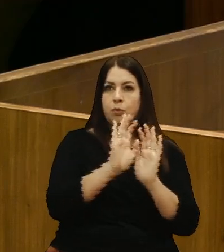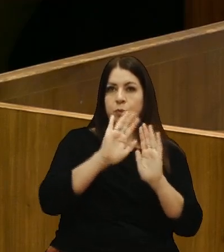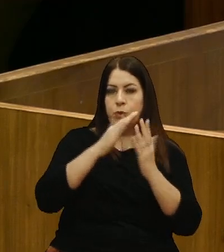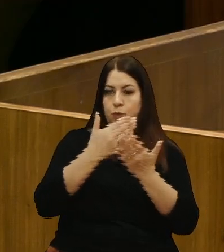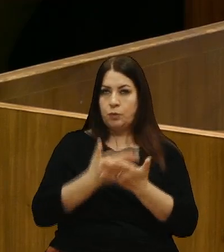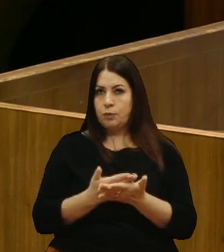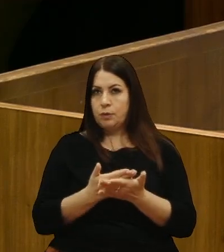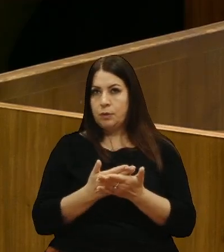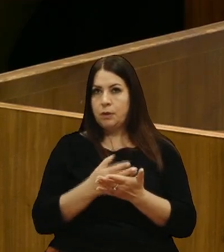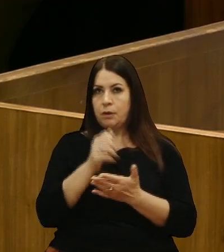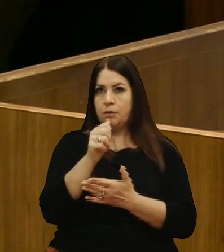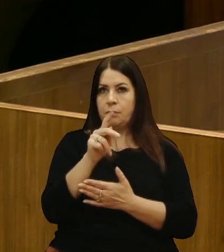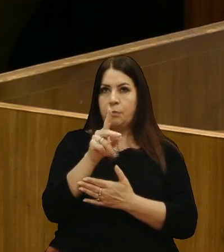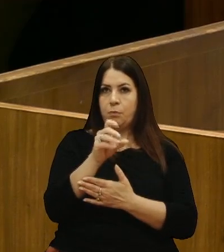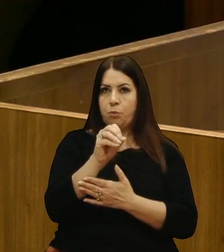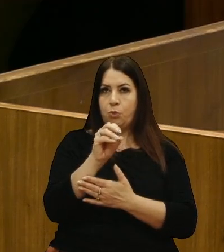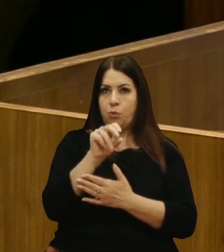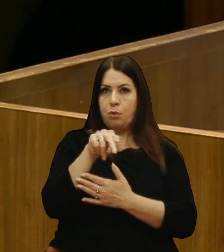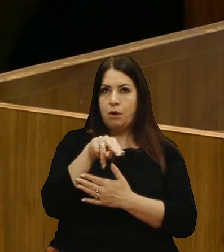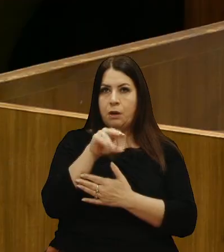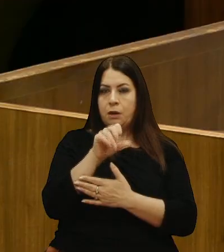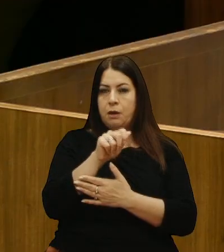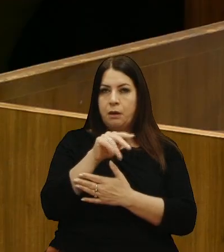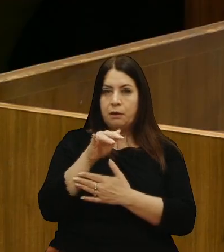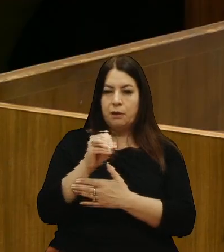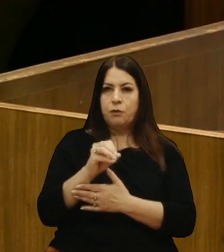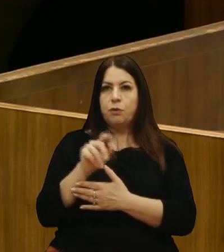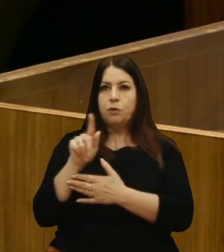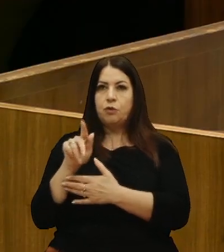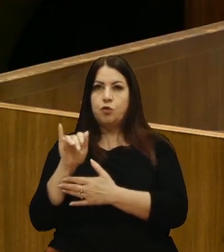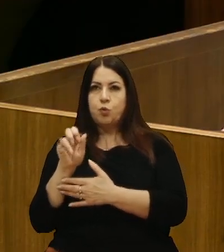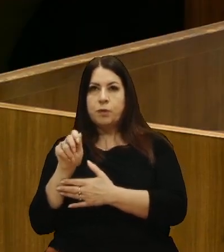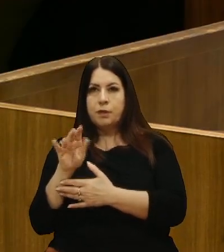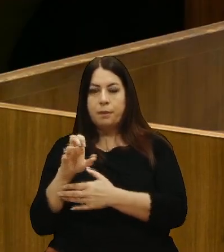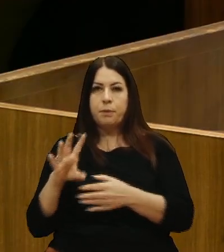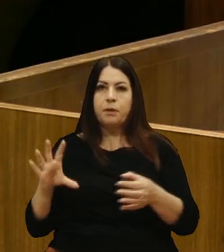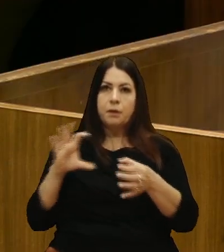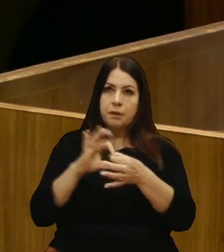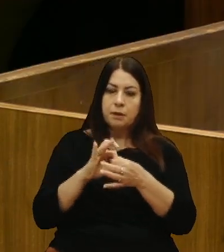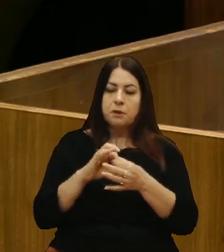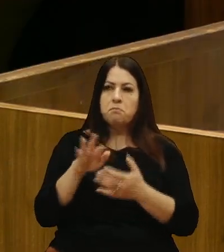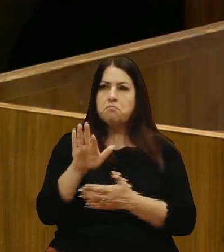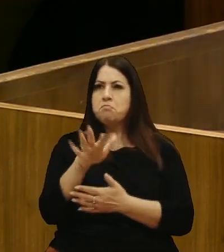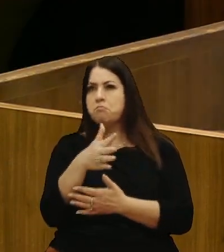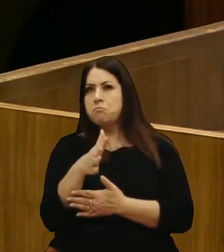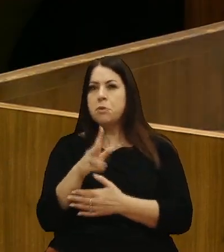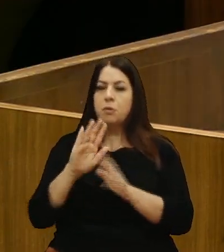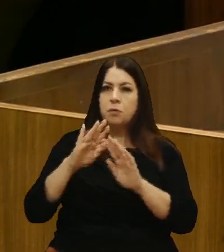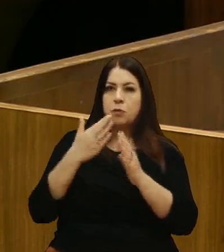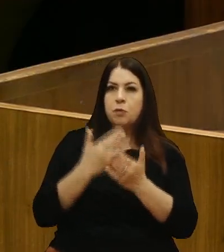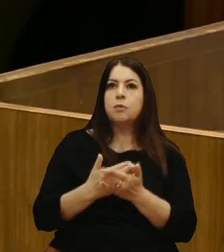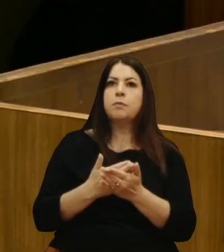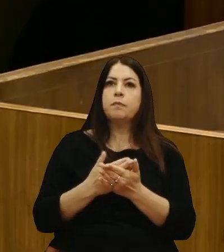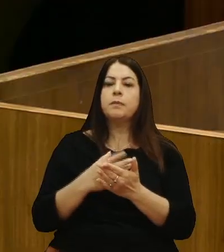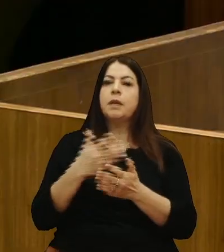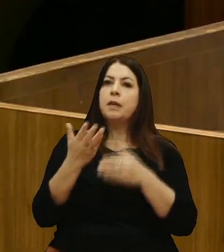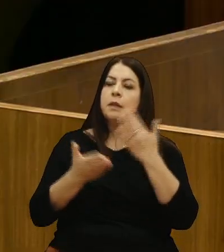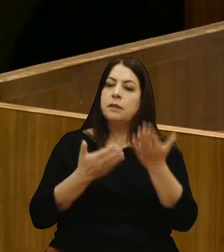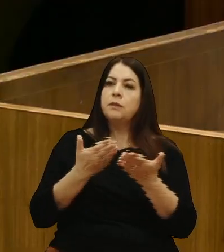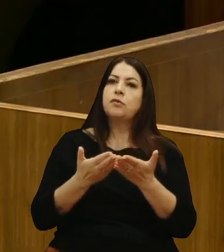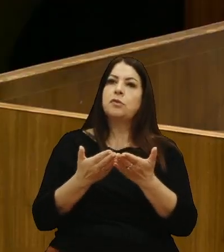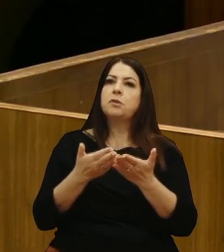escolares, Apolinário Alves dos Santos e Giuseppe Garibaldi, estimando-se que a escola